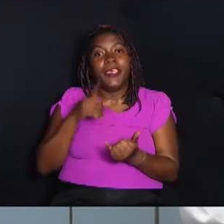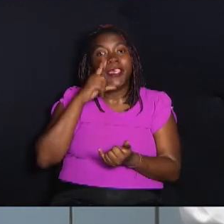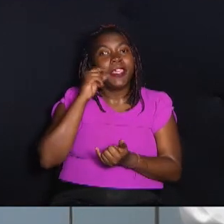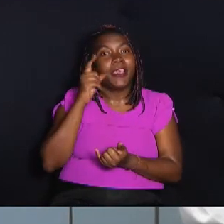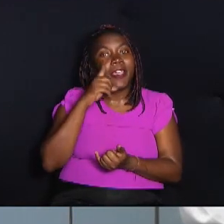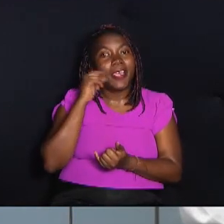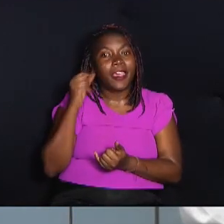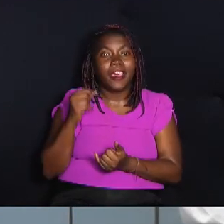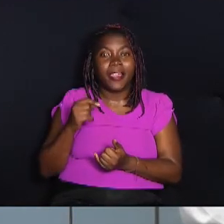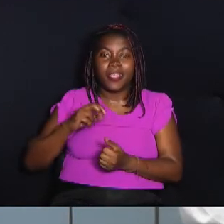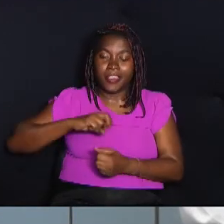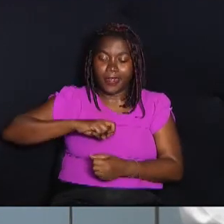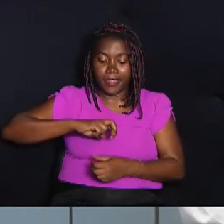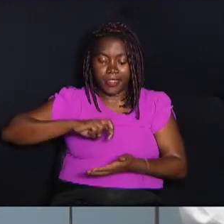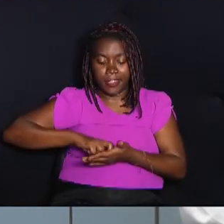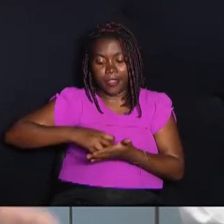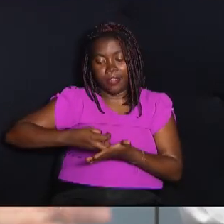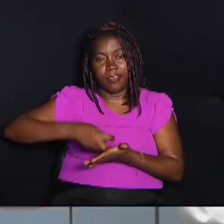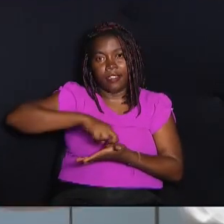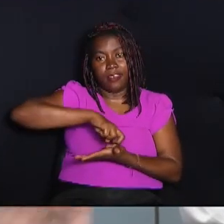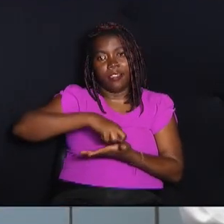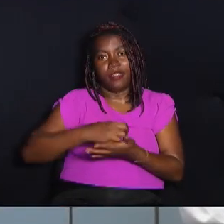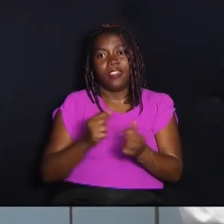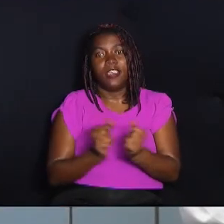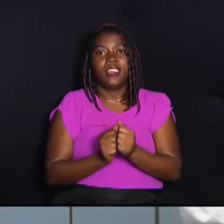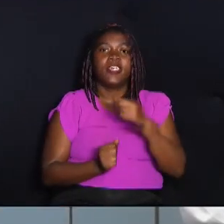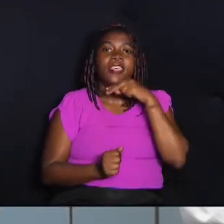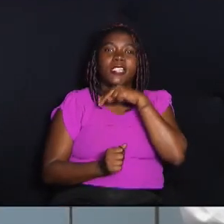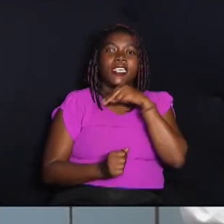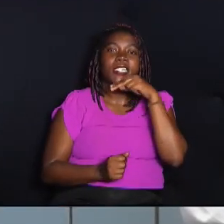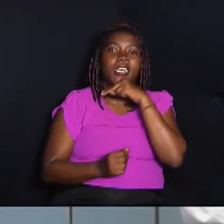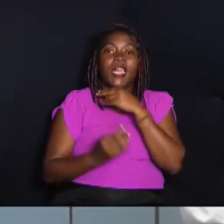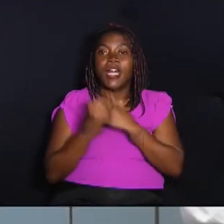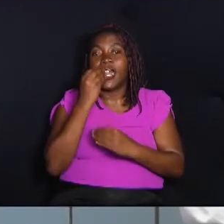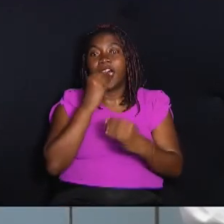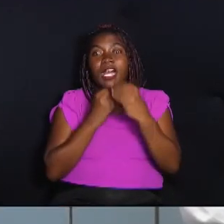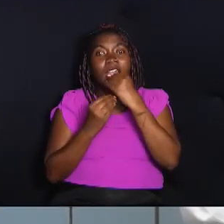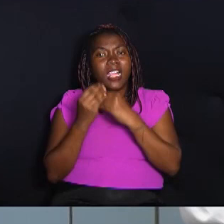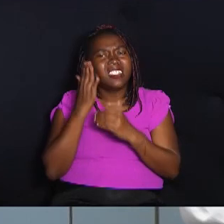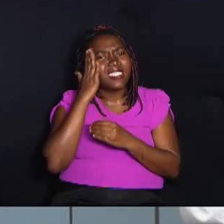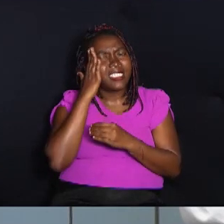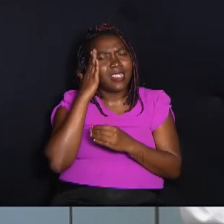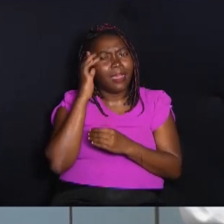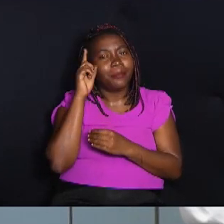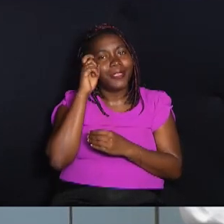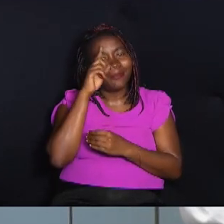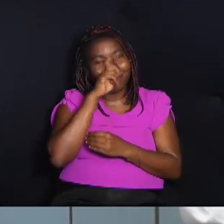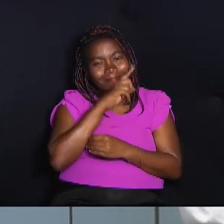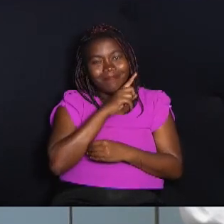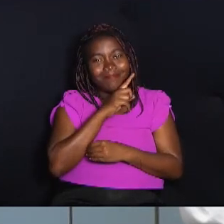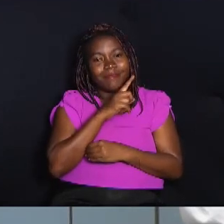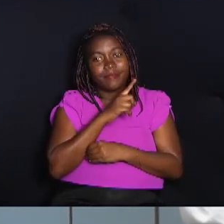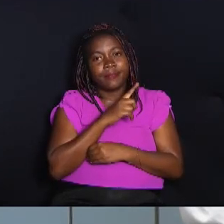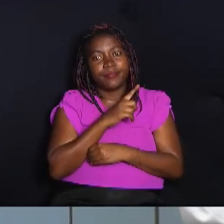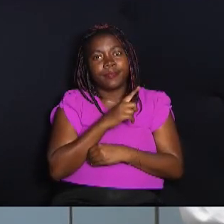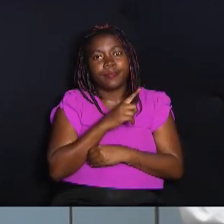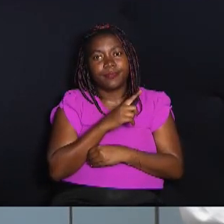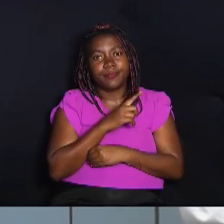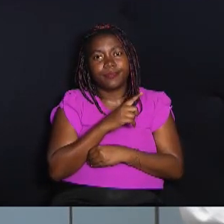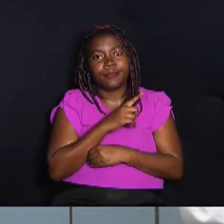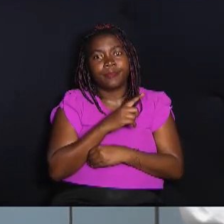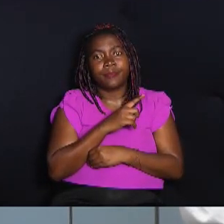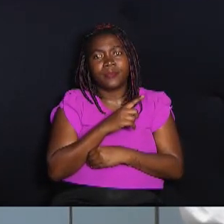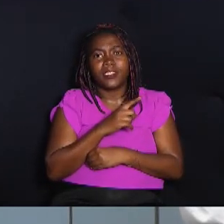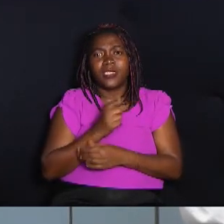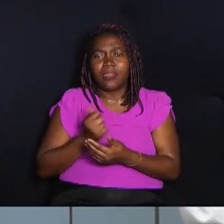gatinhar com o neto, enfim, uma alimentação que seja... A gente sabe a dificuldade de colocar comida, né, no prato,